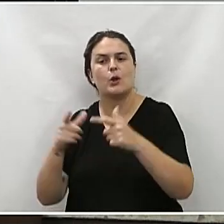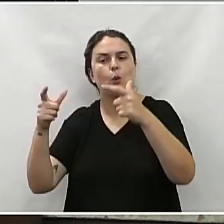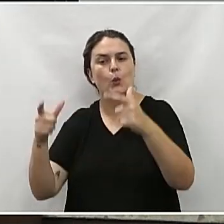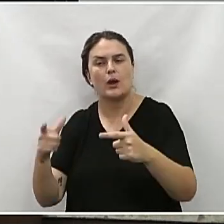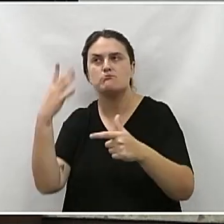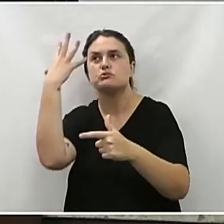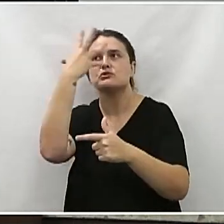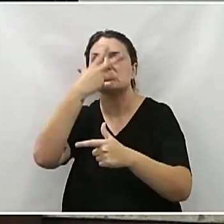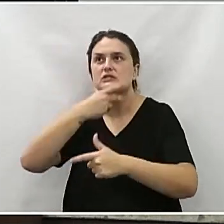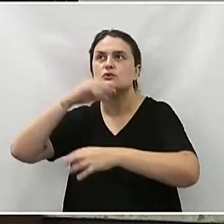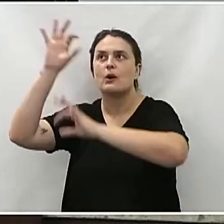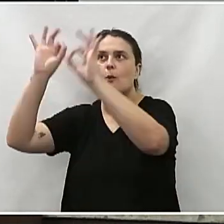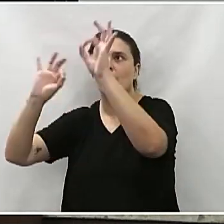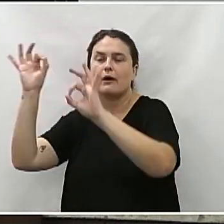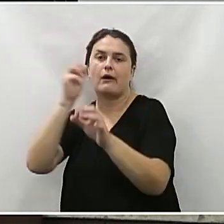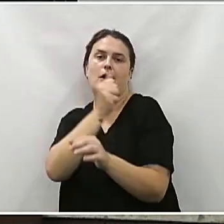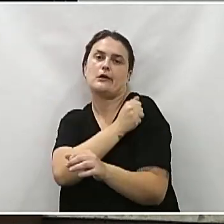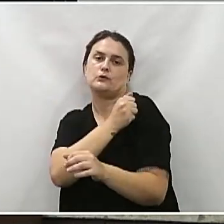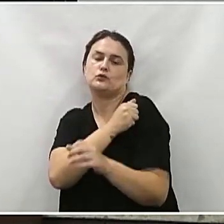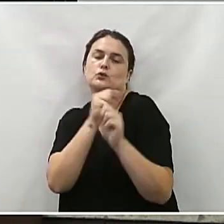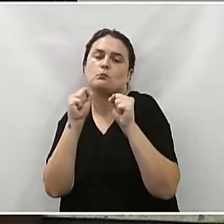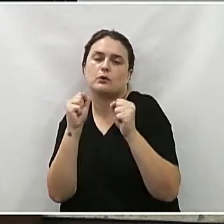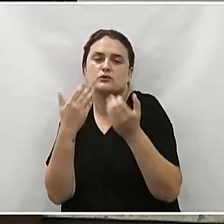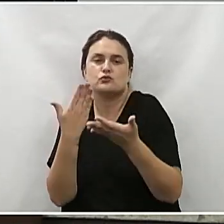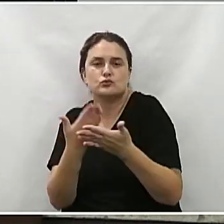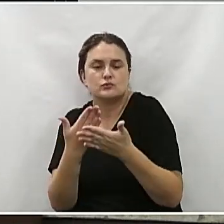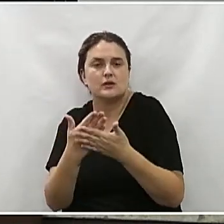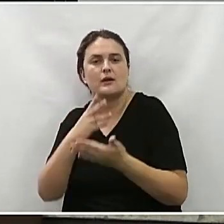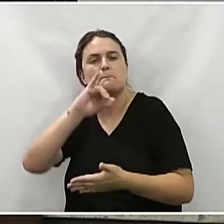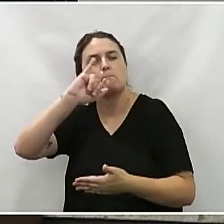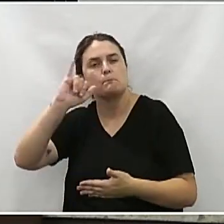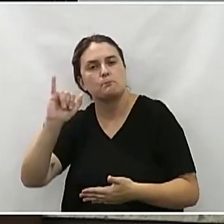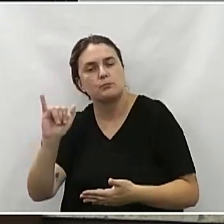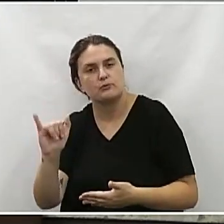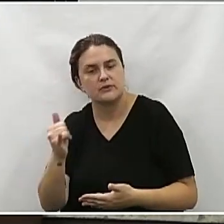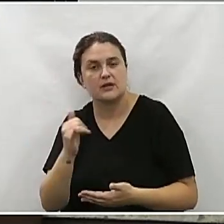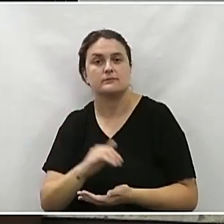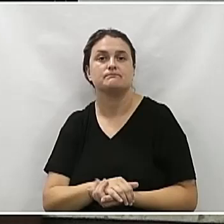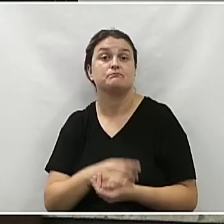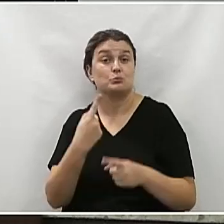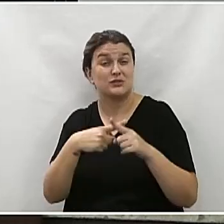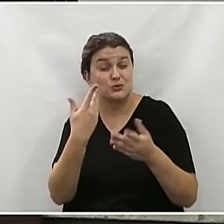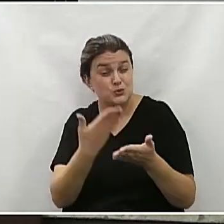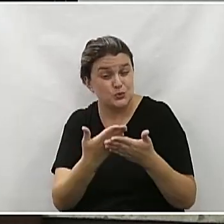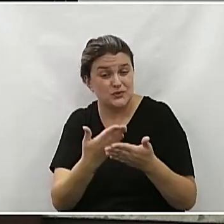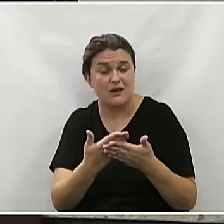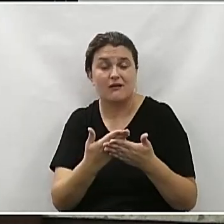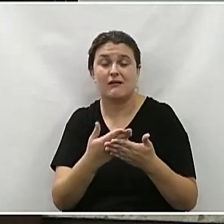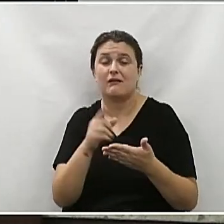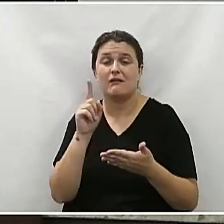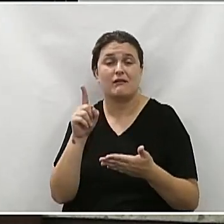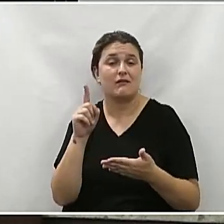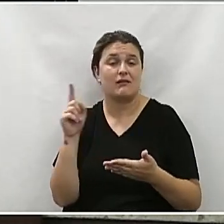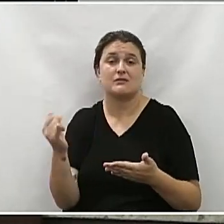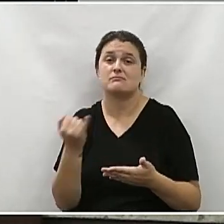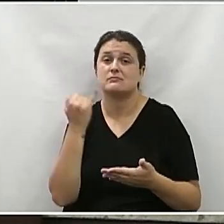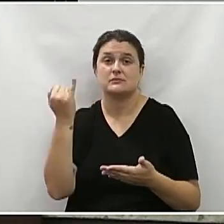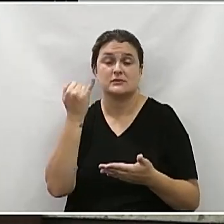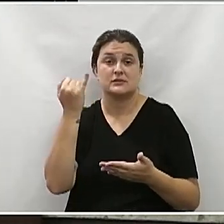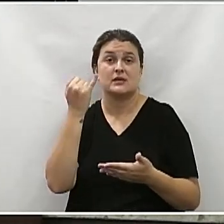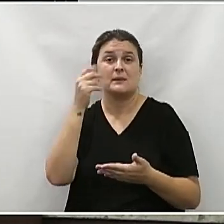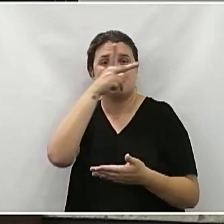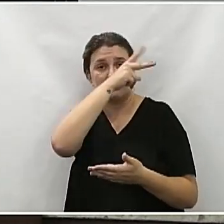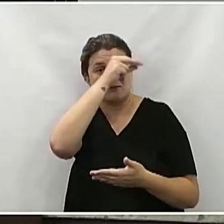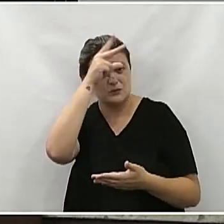com que os alunos possam estudar ali o estudo é tão importante e o poder